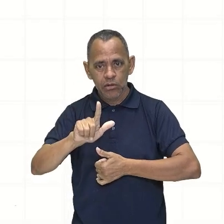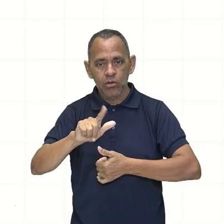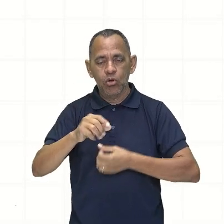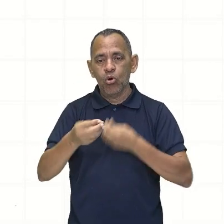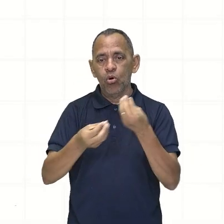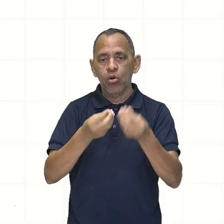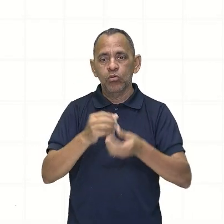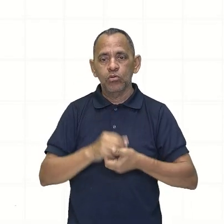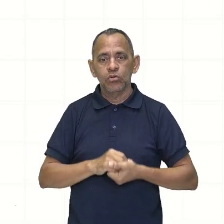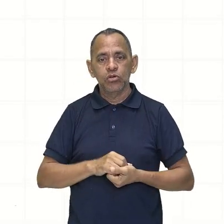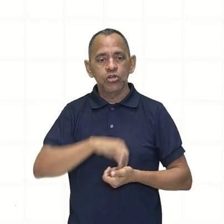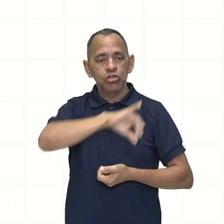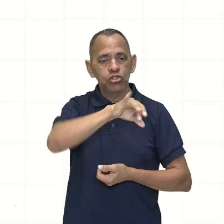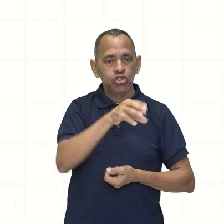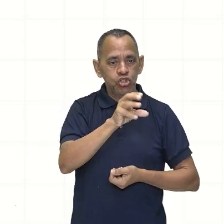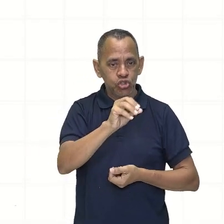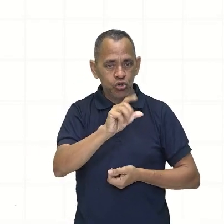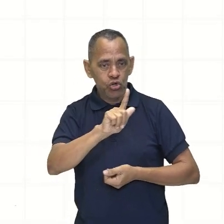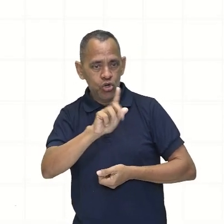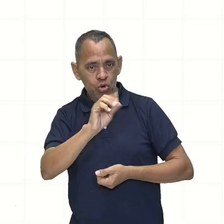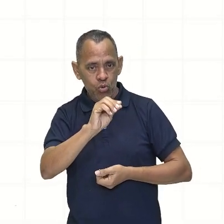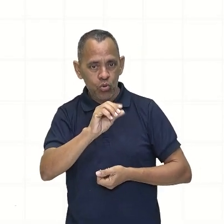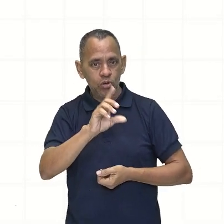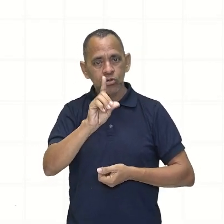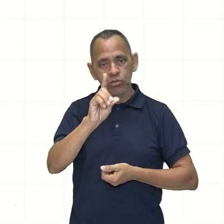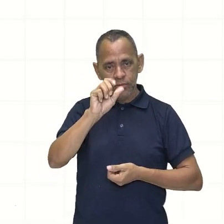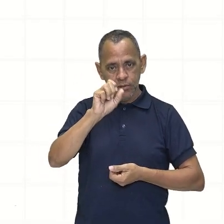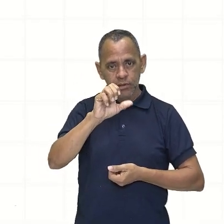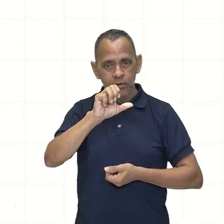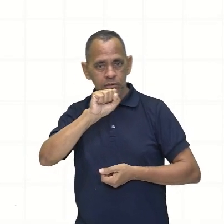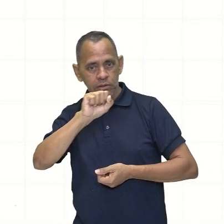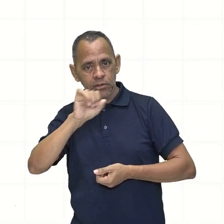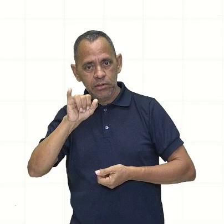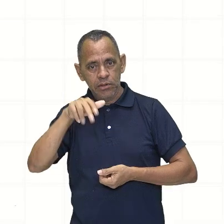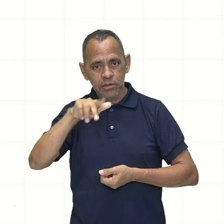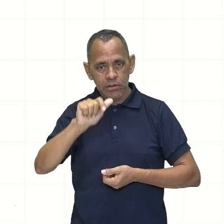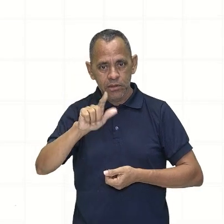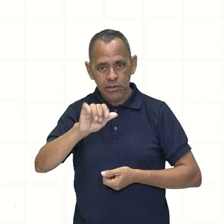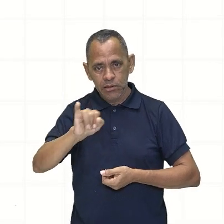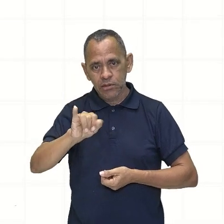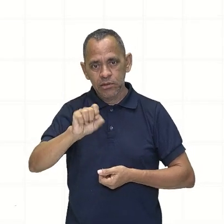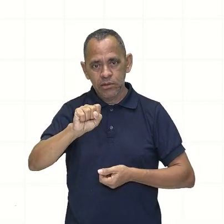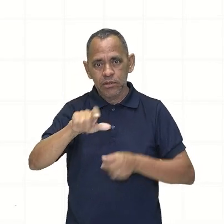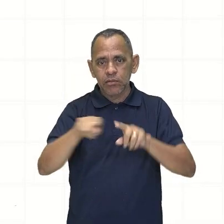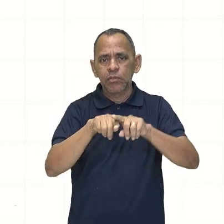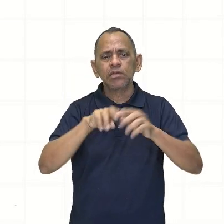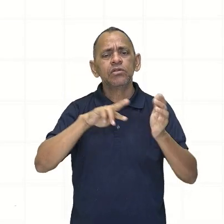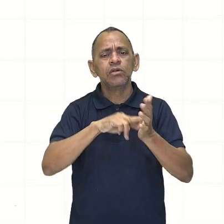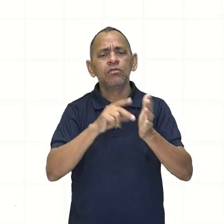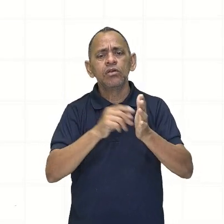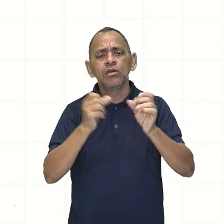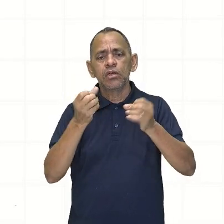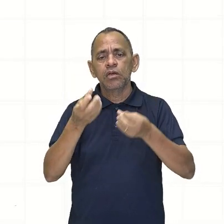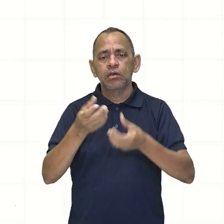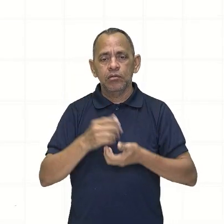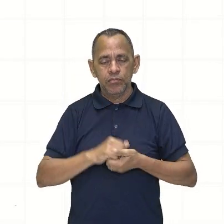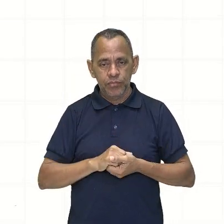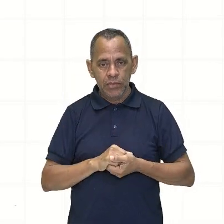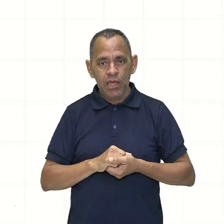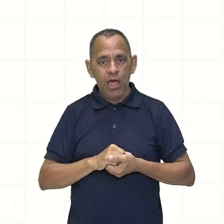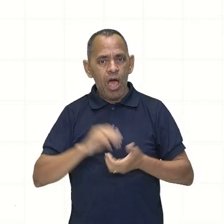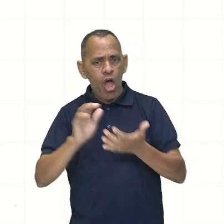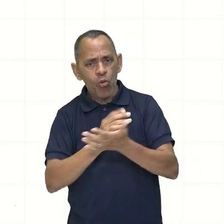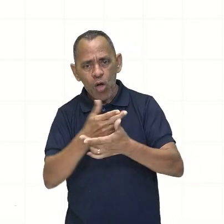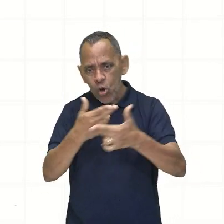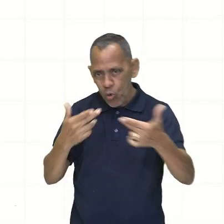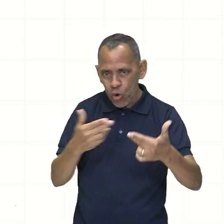Tá? Ou jogo de sinais. O que significa esse jogo de sinais? É algo que vai facilitar muito